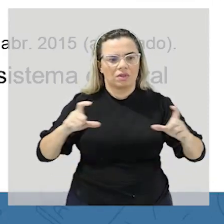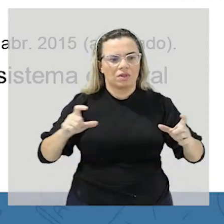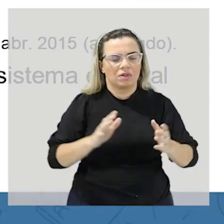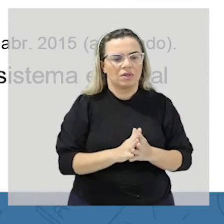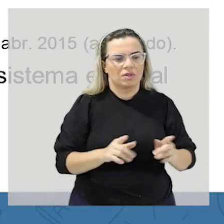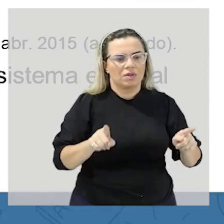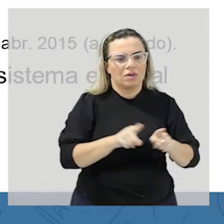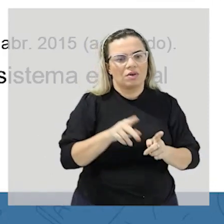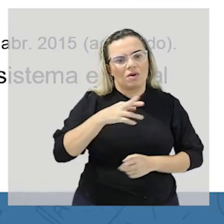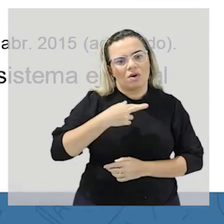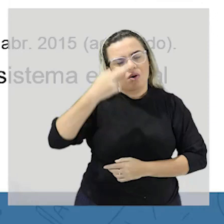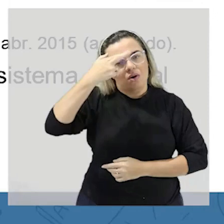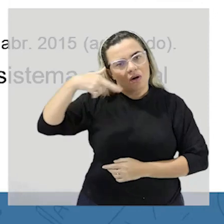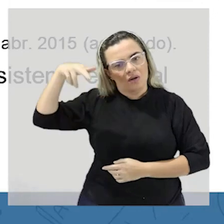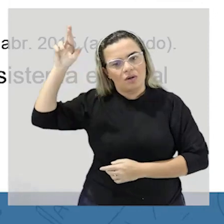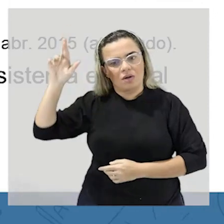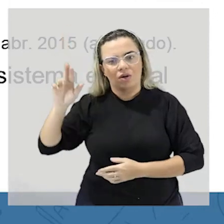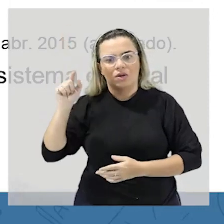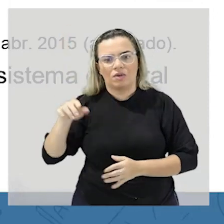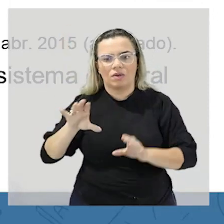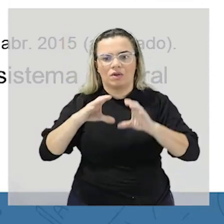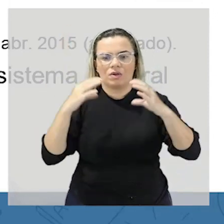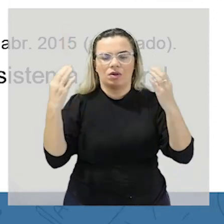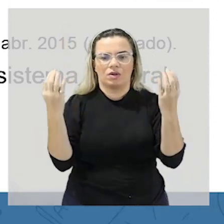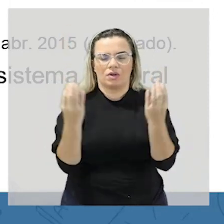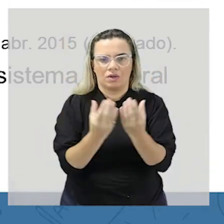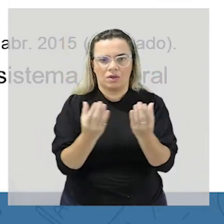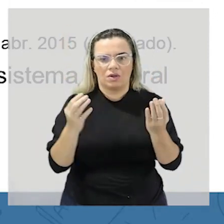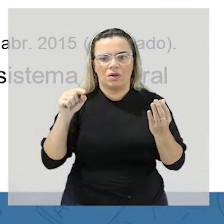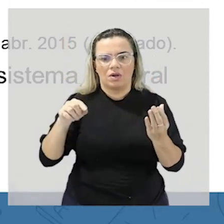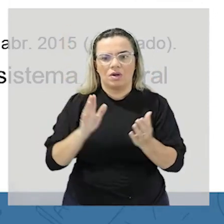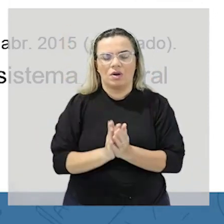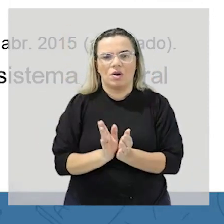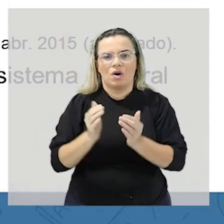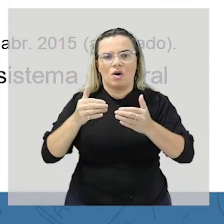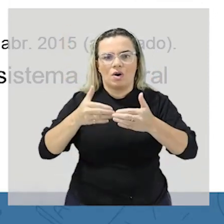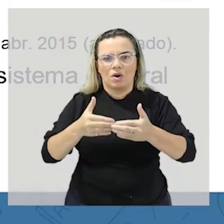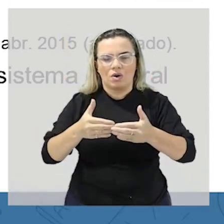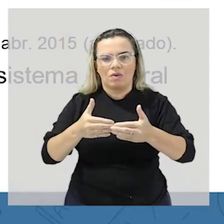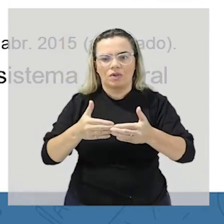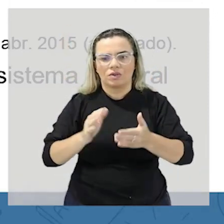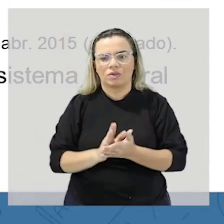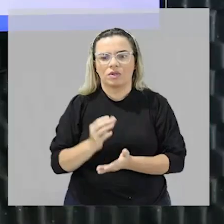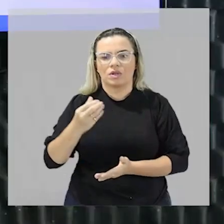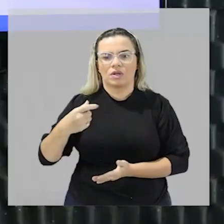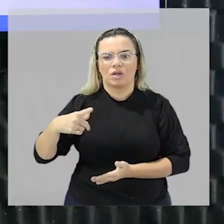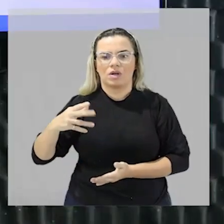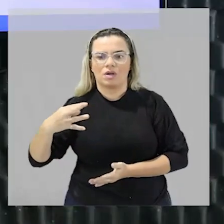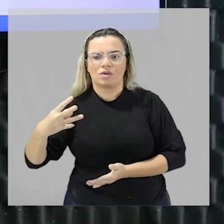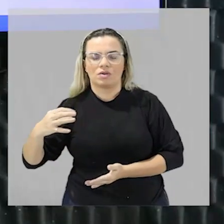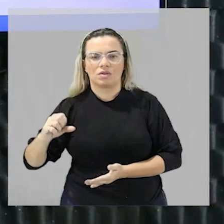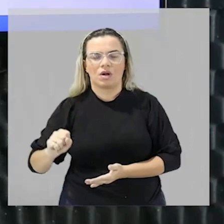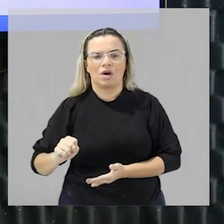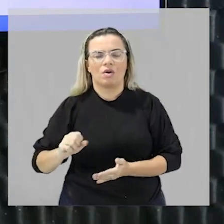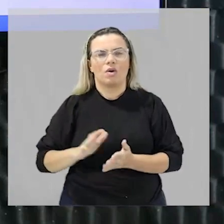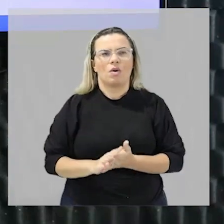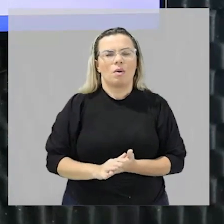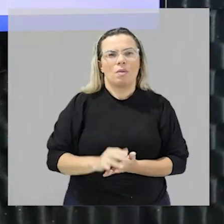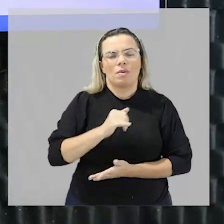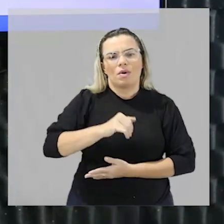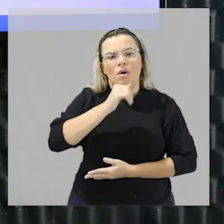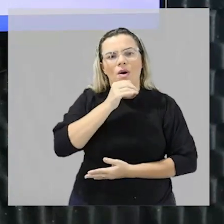comunidade claustral, ou seja, que vivem em monastérios, por exemplo. Esses religiosos também não têm